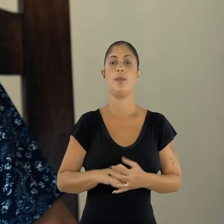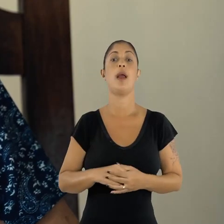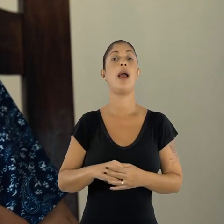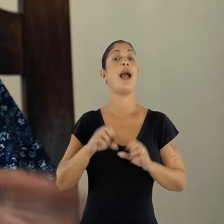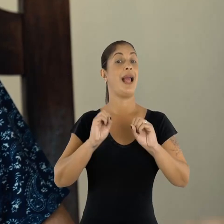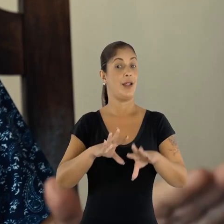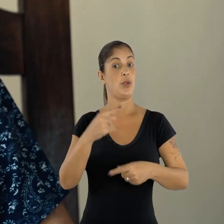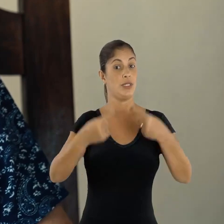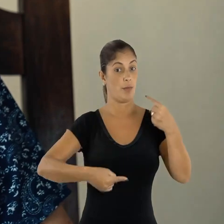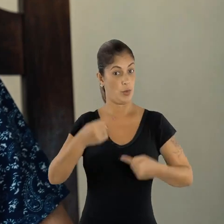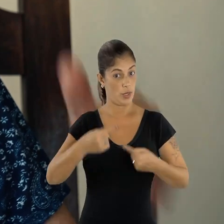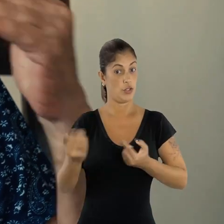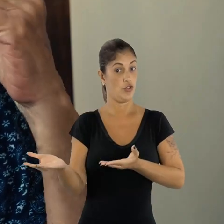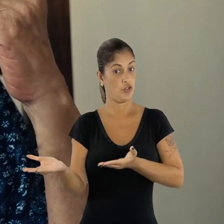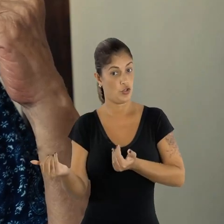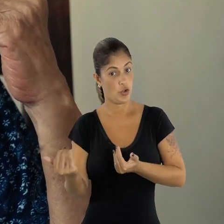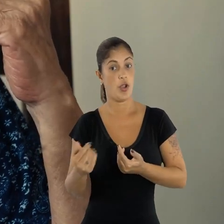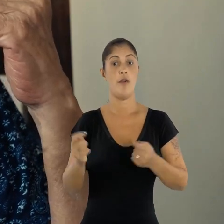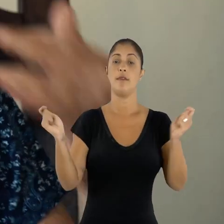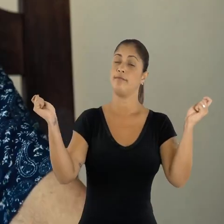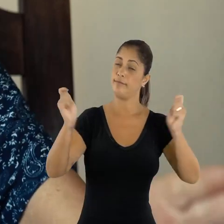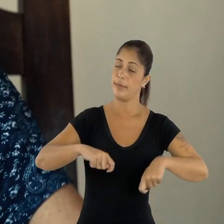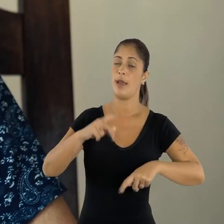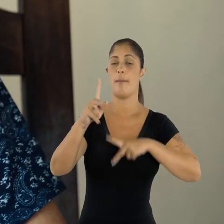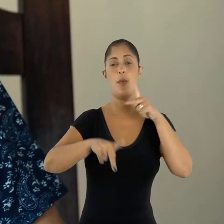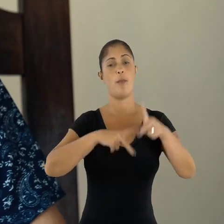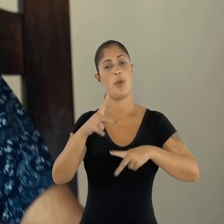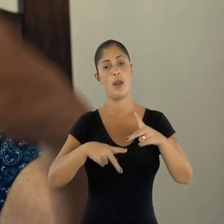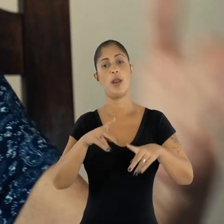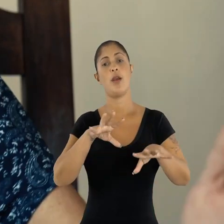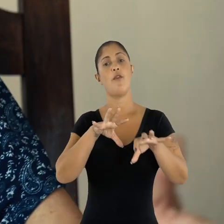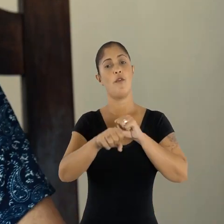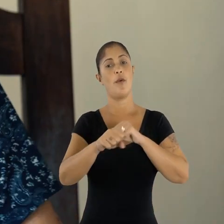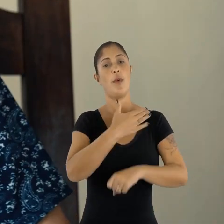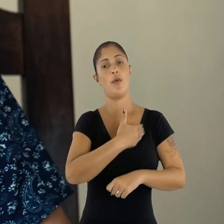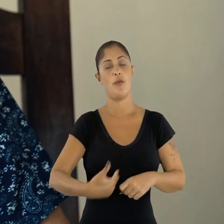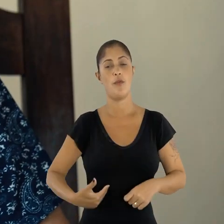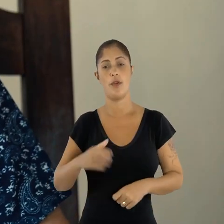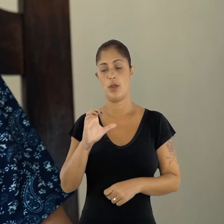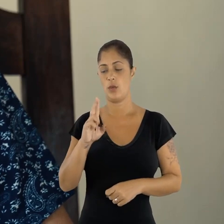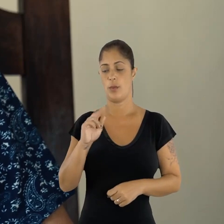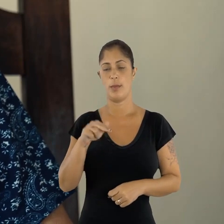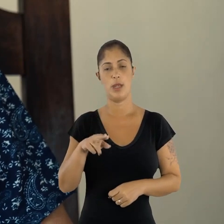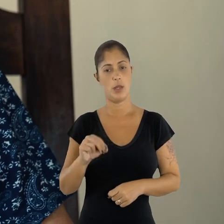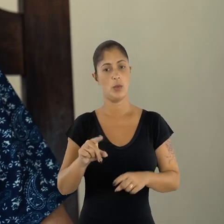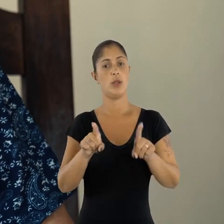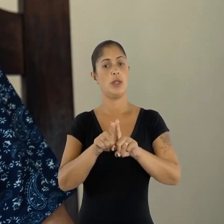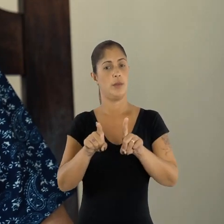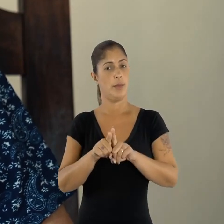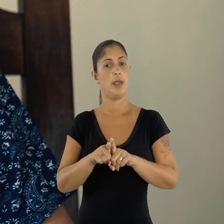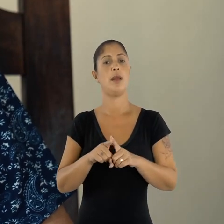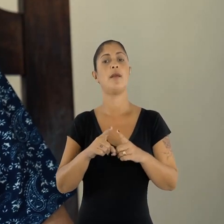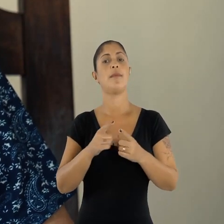parte, educação política com os jovens, com o poder popular, que forma o governo cubano,